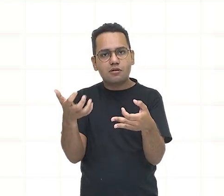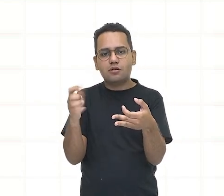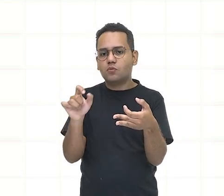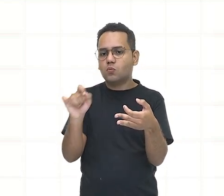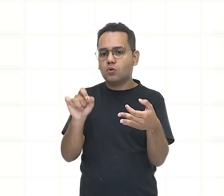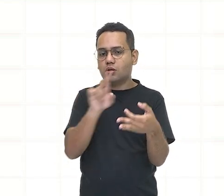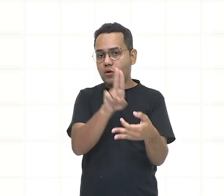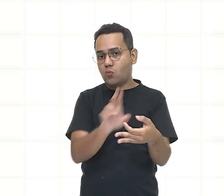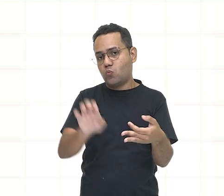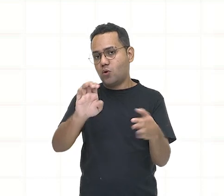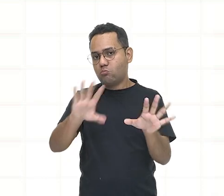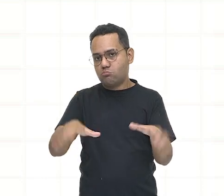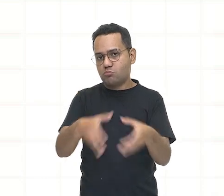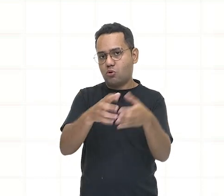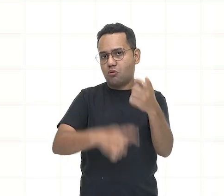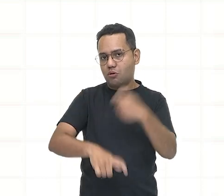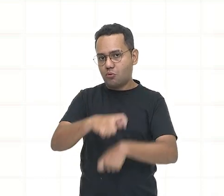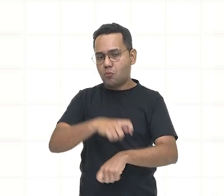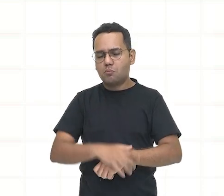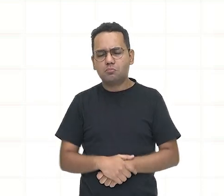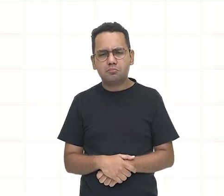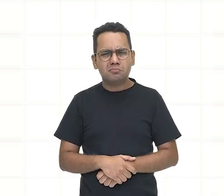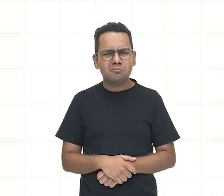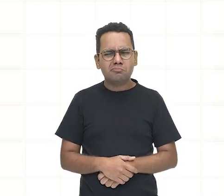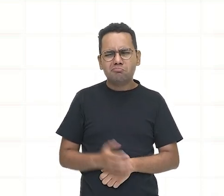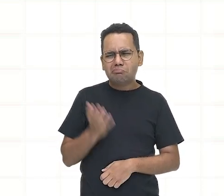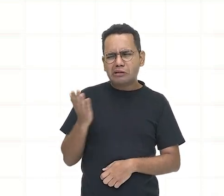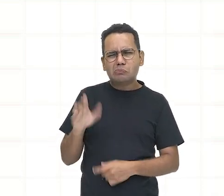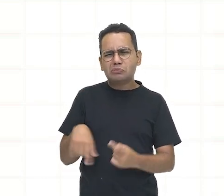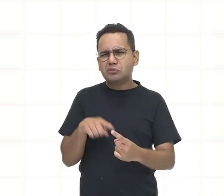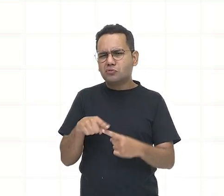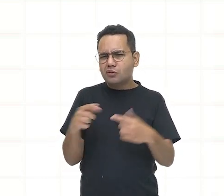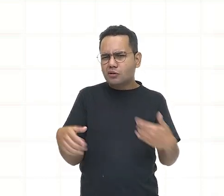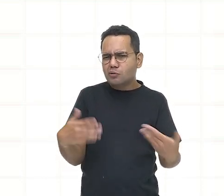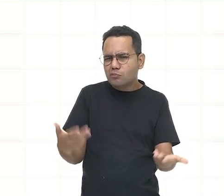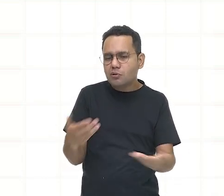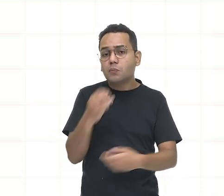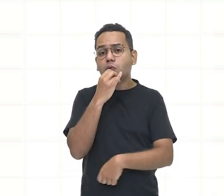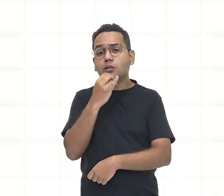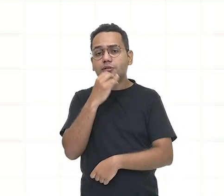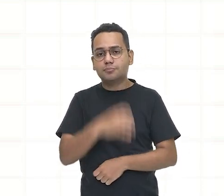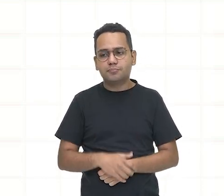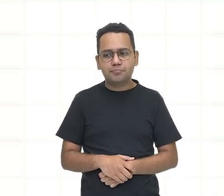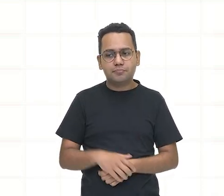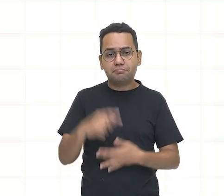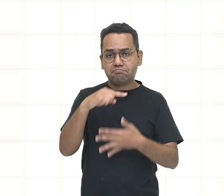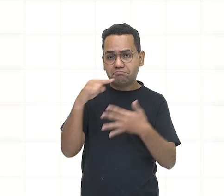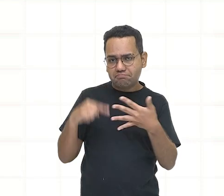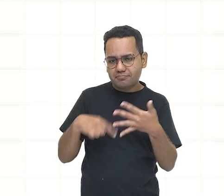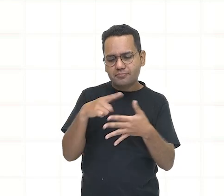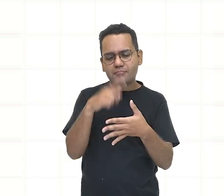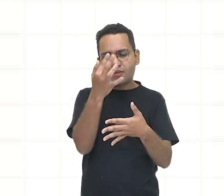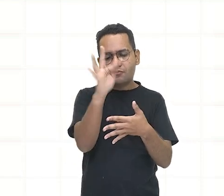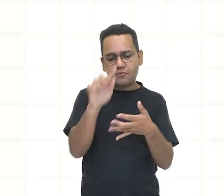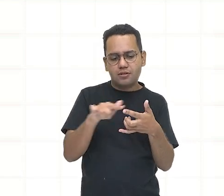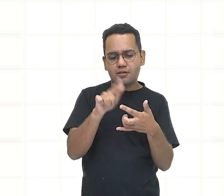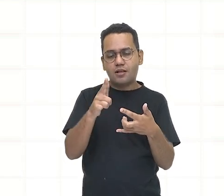da União Europeia também, tá? Por quê? França, né, Alemanha,